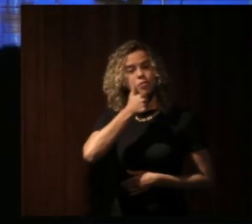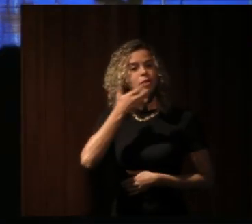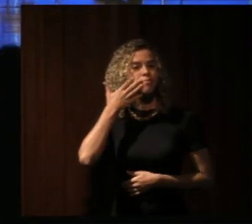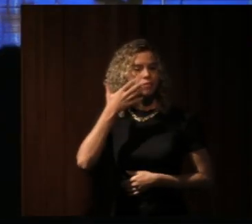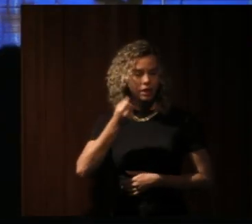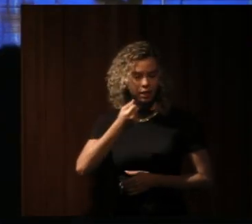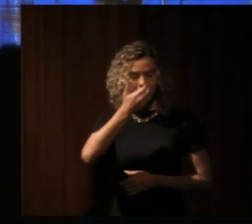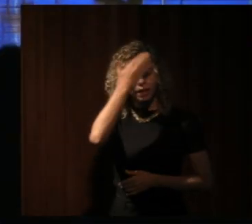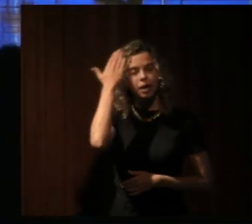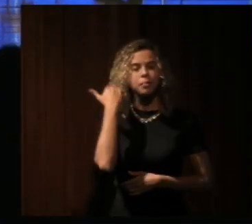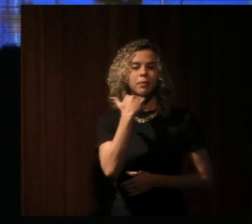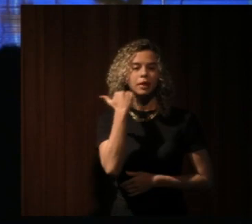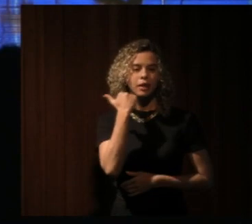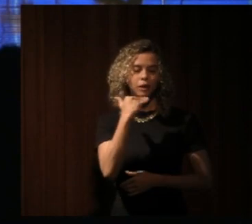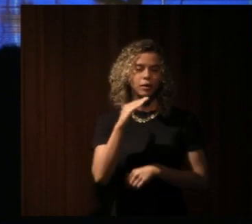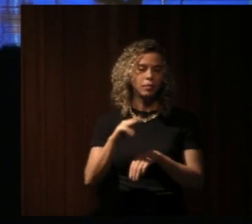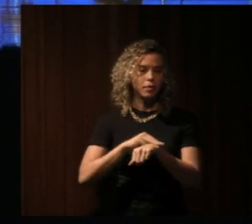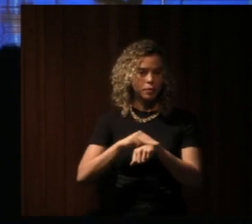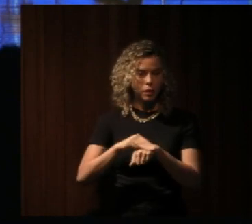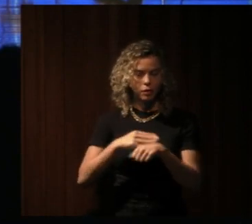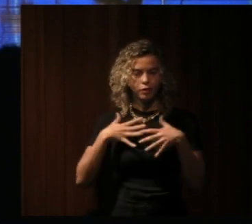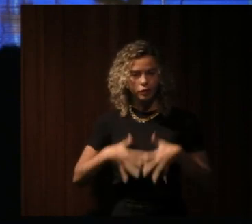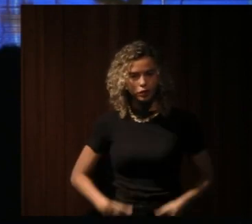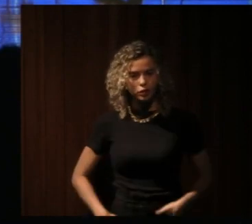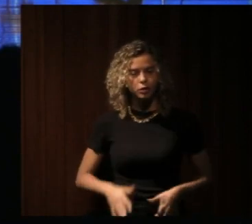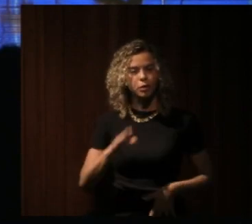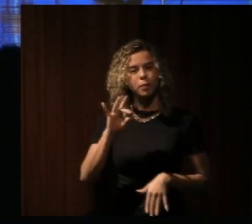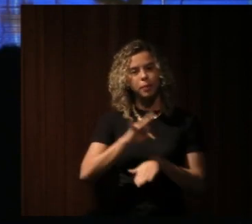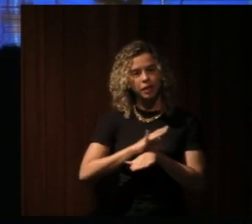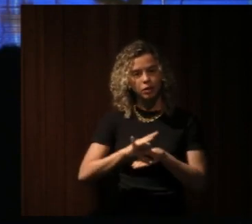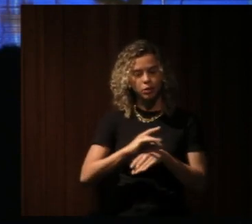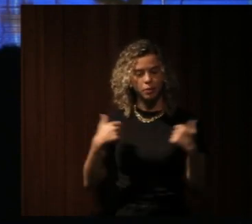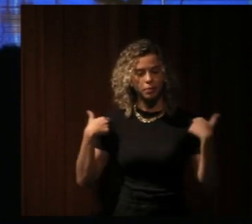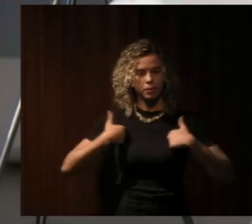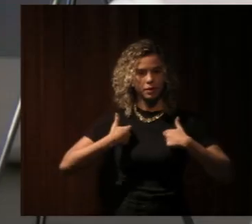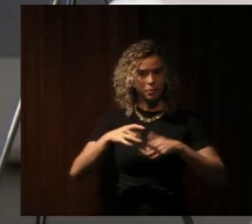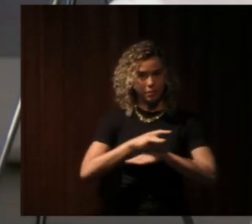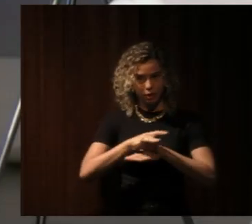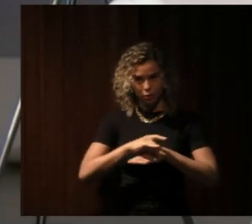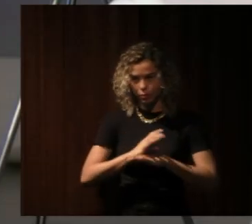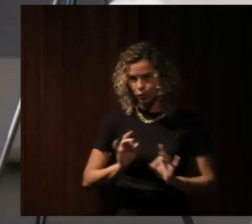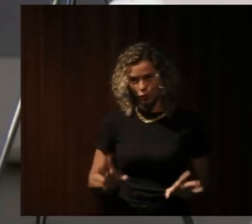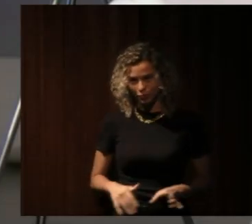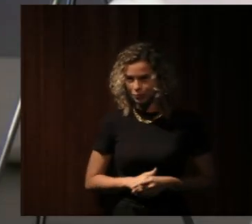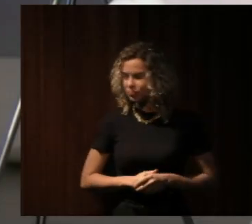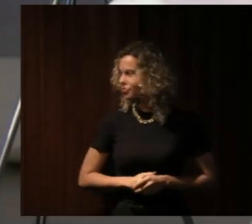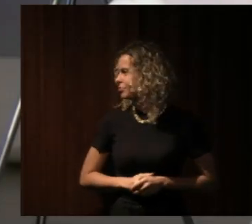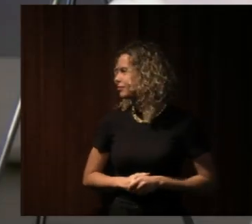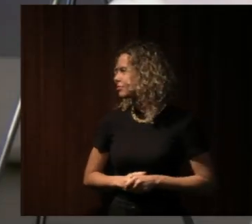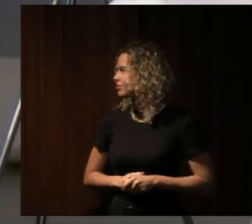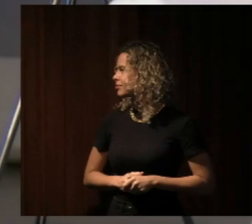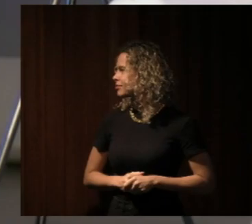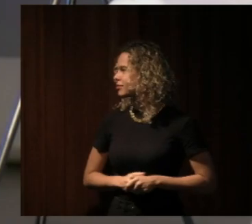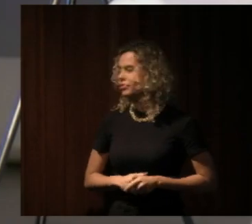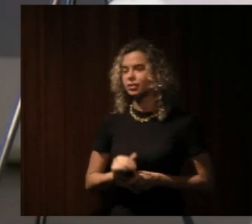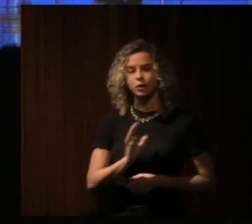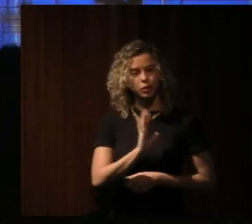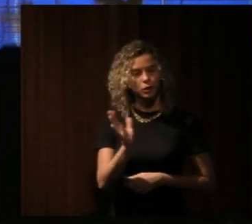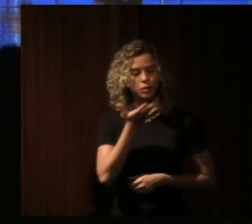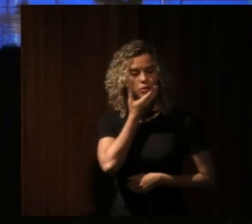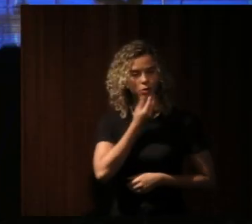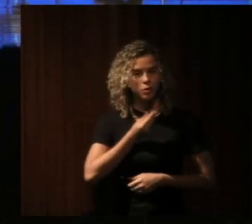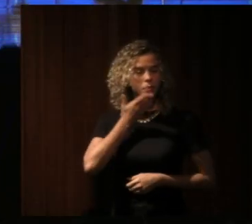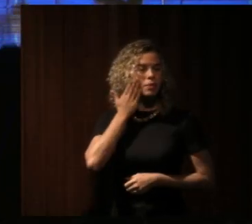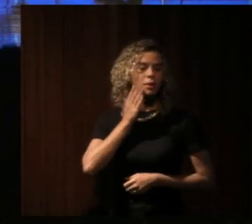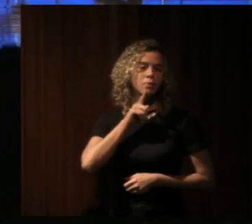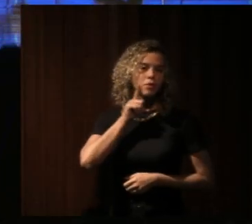branca cabelos castanhos tô com um vestido preto um blazer preto é isso obrigada bom eu sou um homem